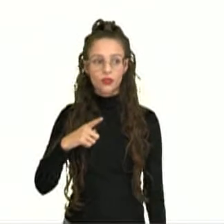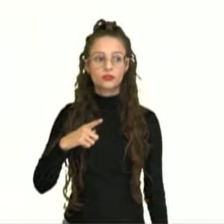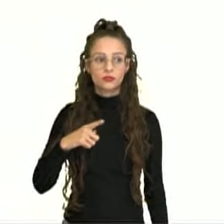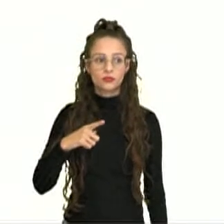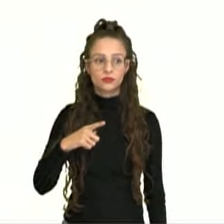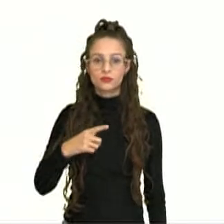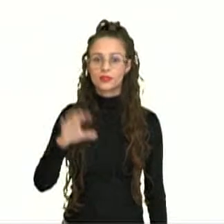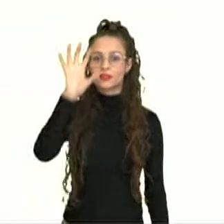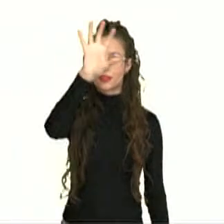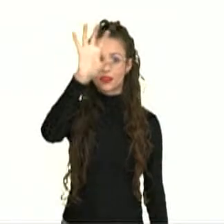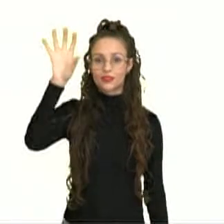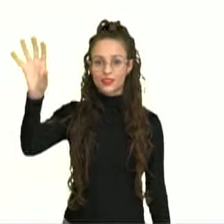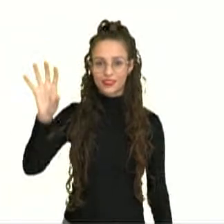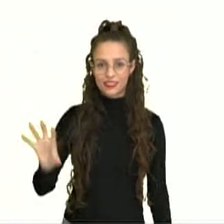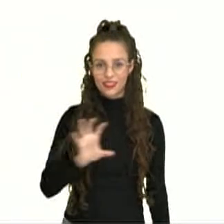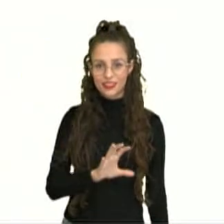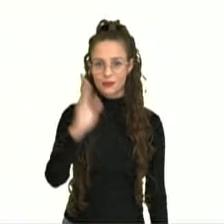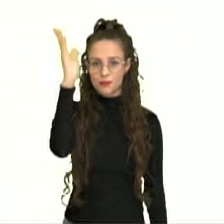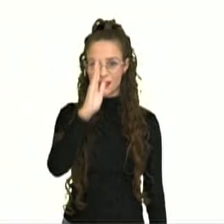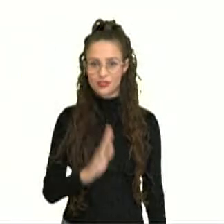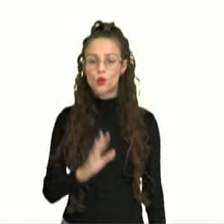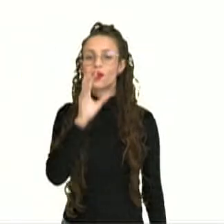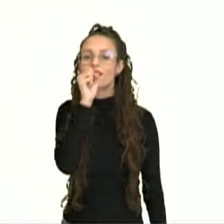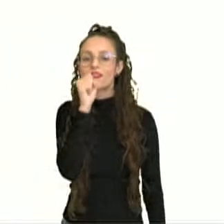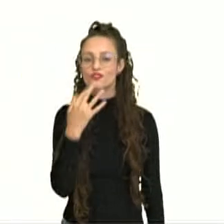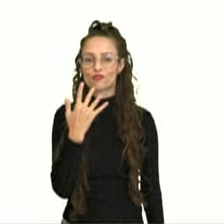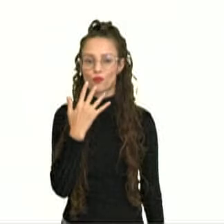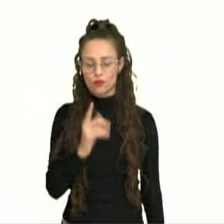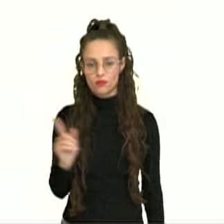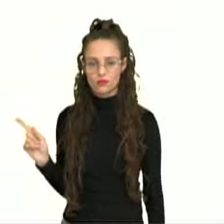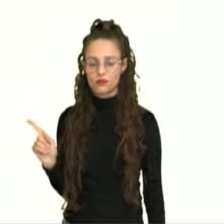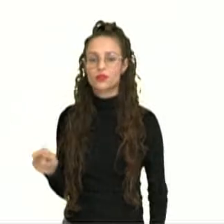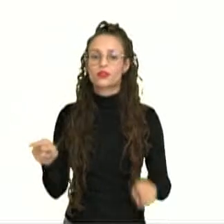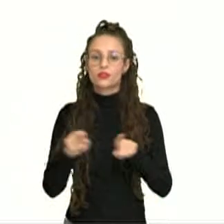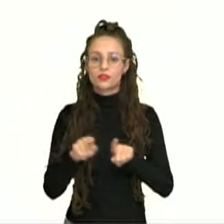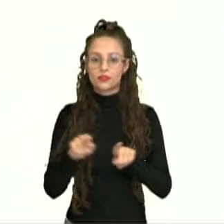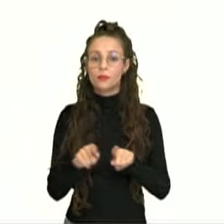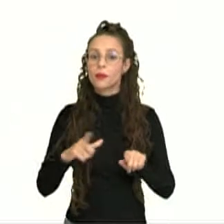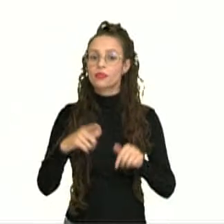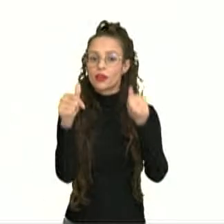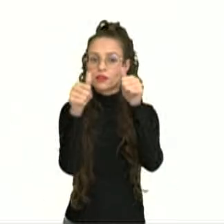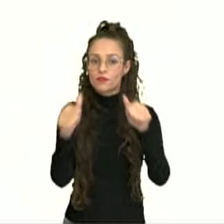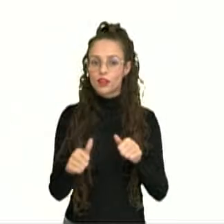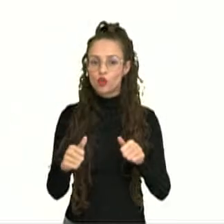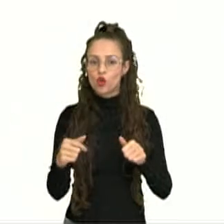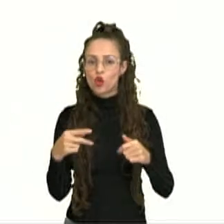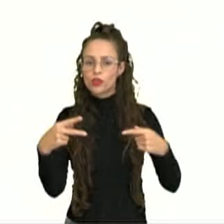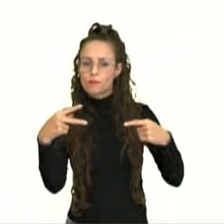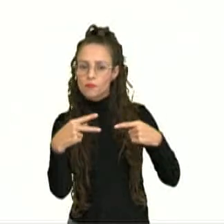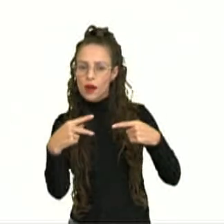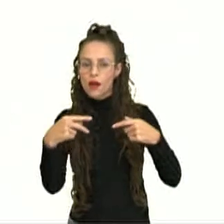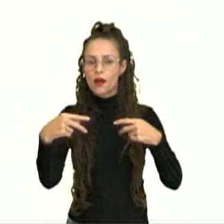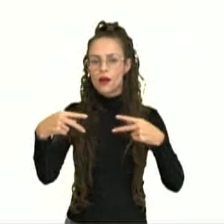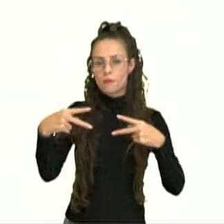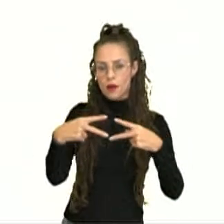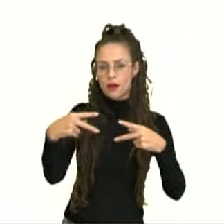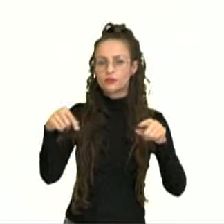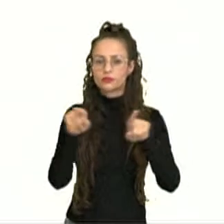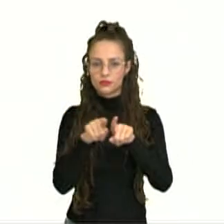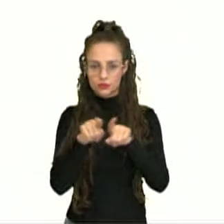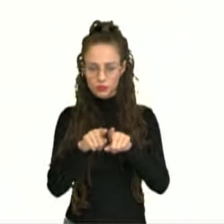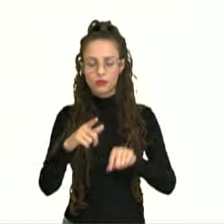grandes regiões do Brasil, em vários tons de laranja. Eu tenho vetores ligando as regiões, eu tenho